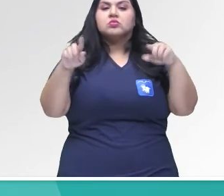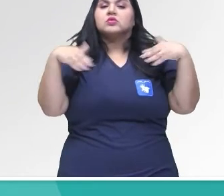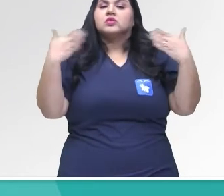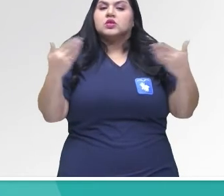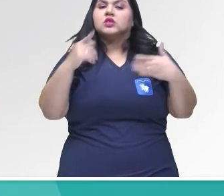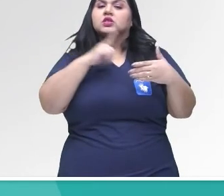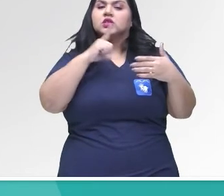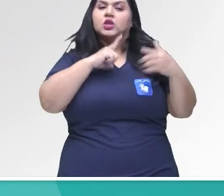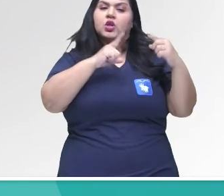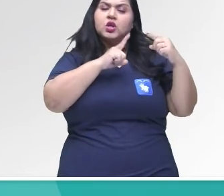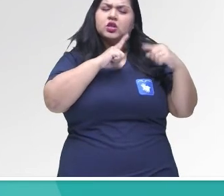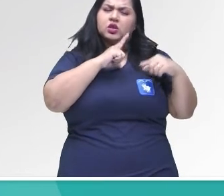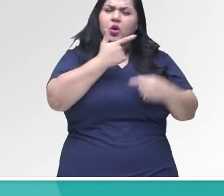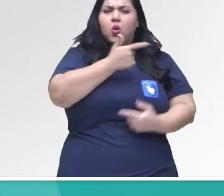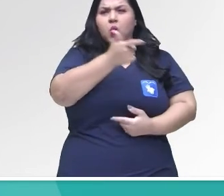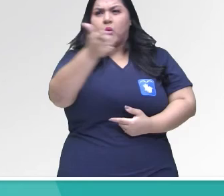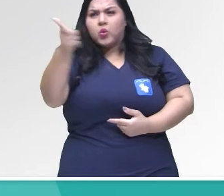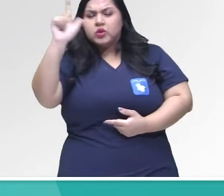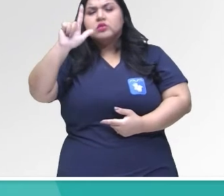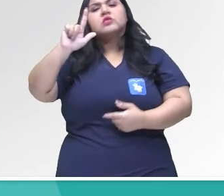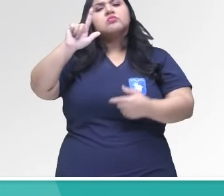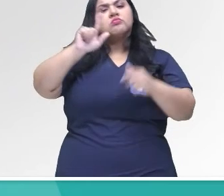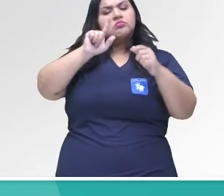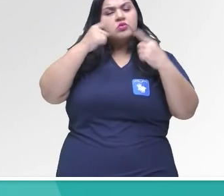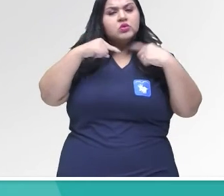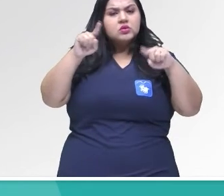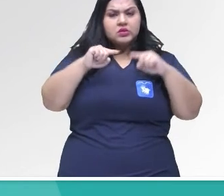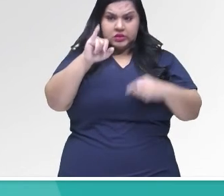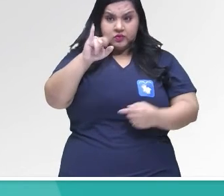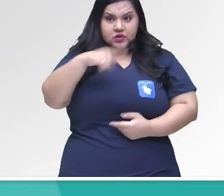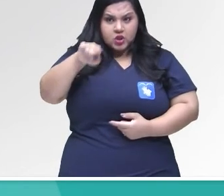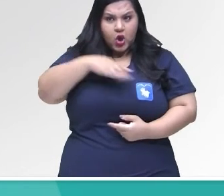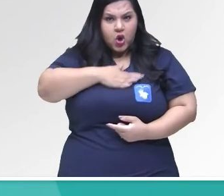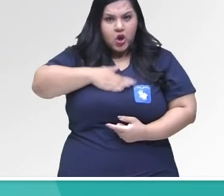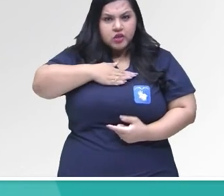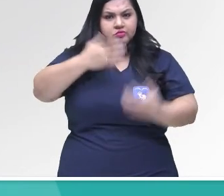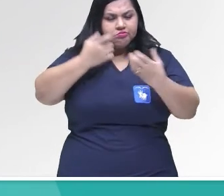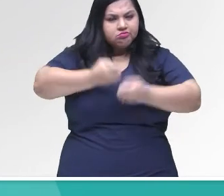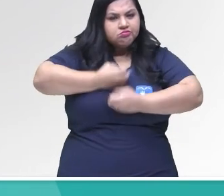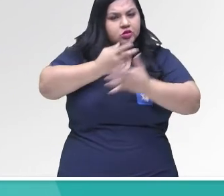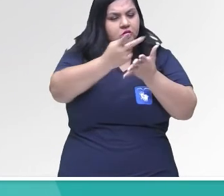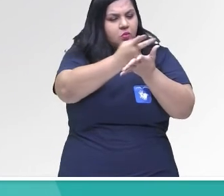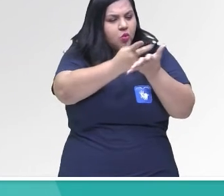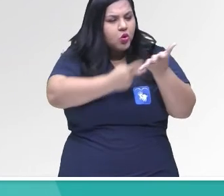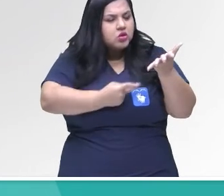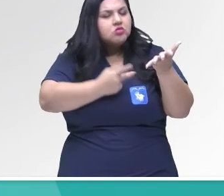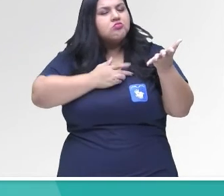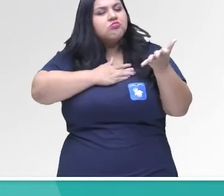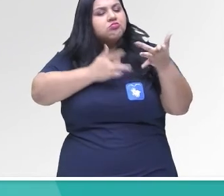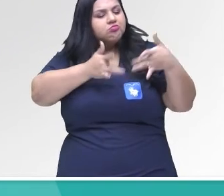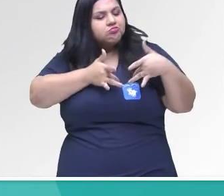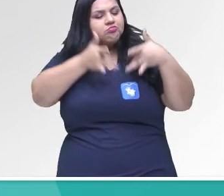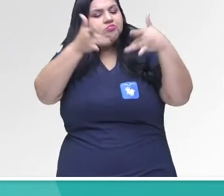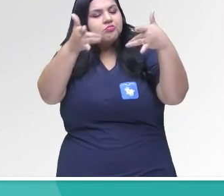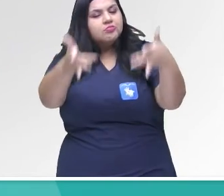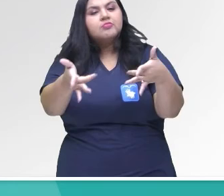existem outras músicas que vocês podem pesquisar. Quem gosta de poesia, quem gosta de romantismo, quem